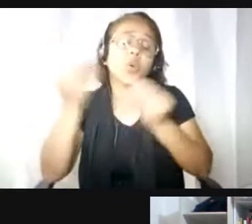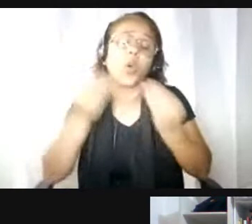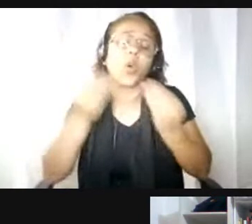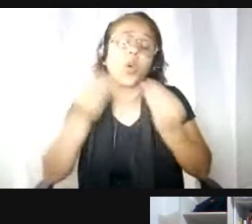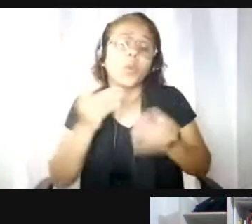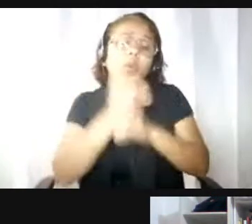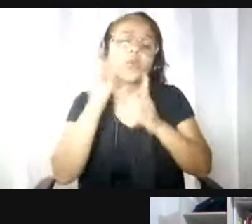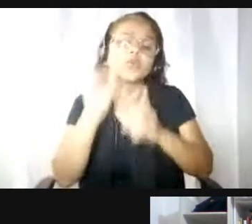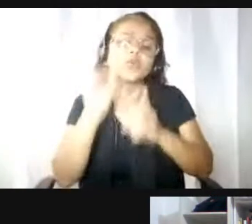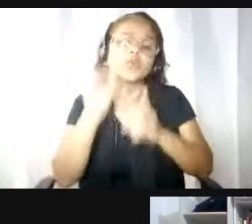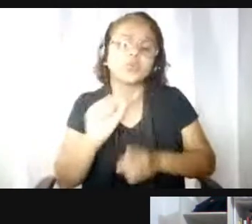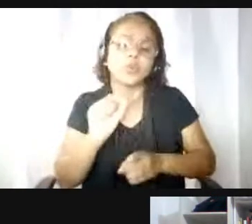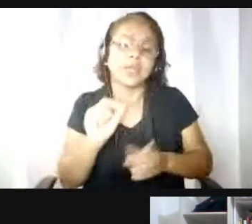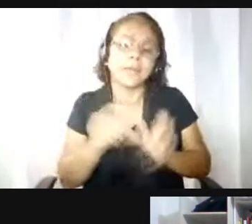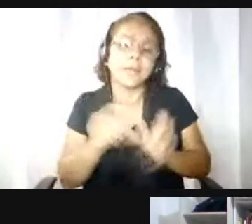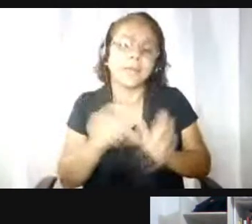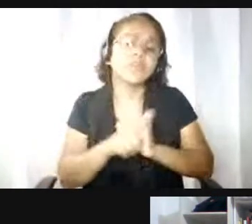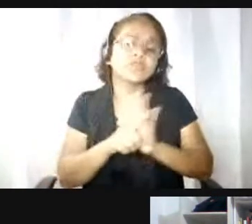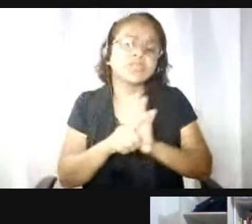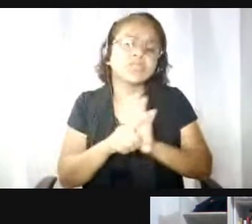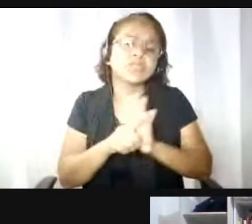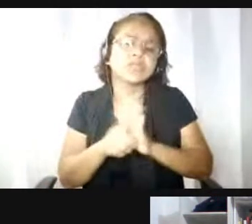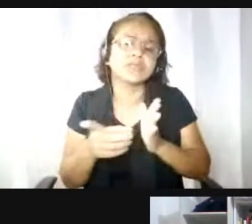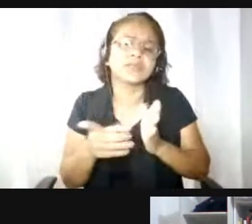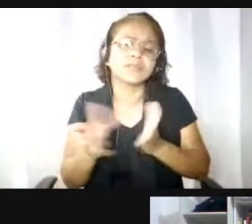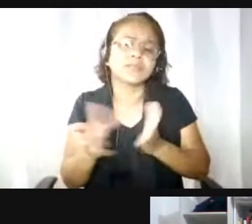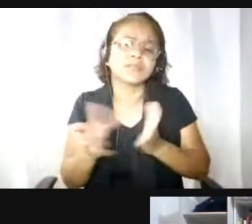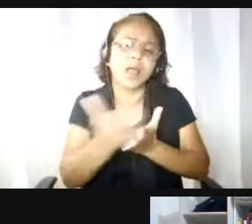o Alan, 6h52. Está aqui.